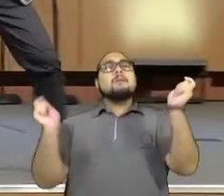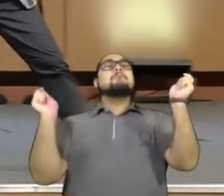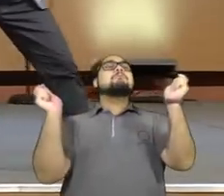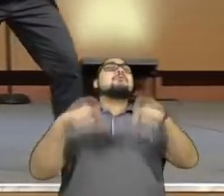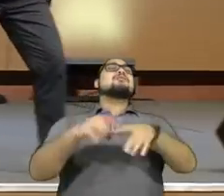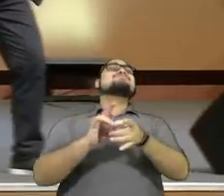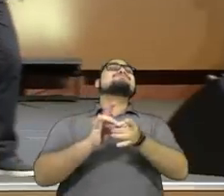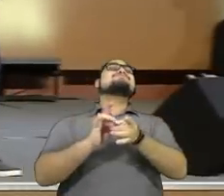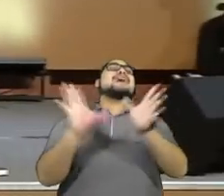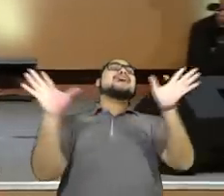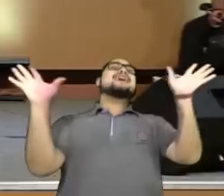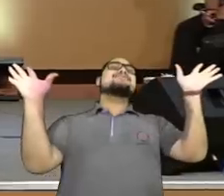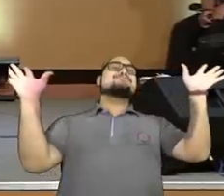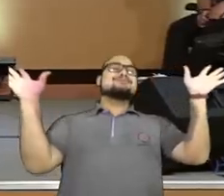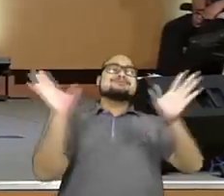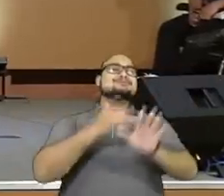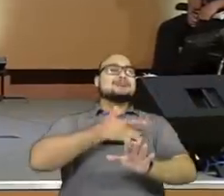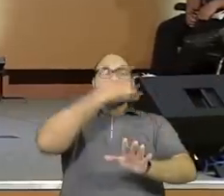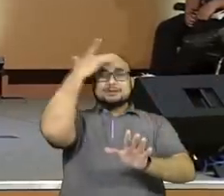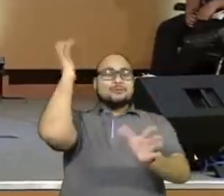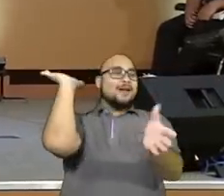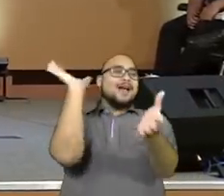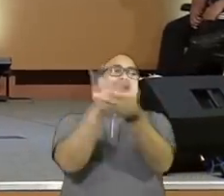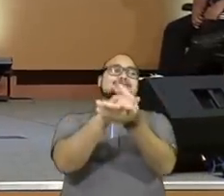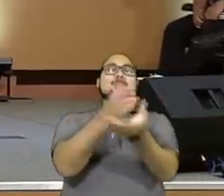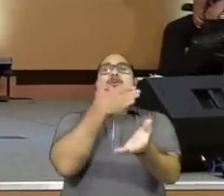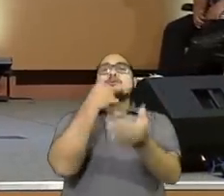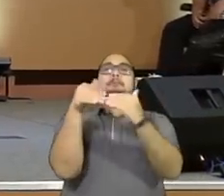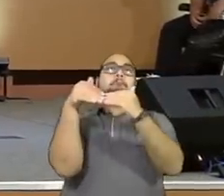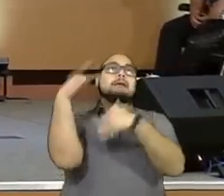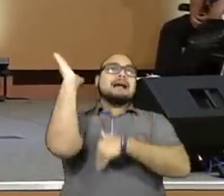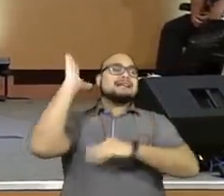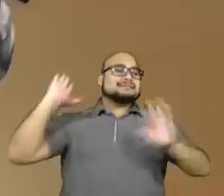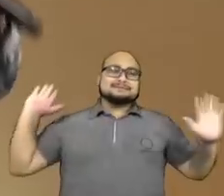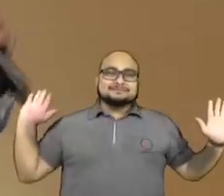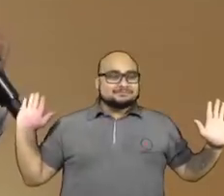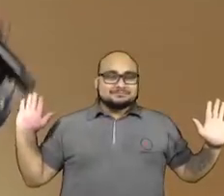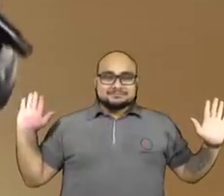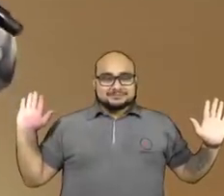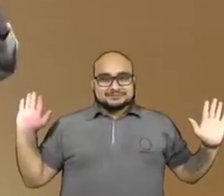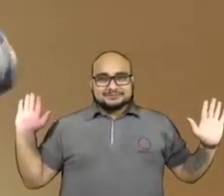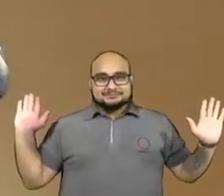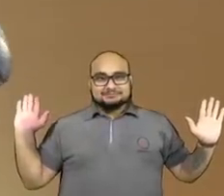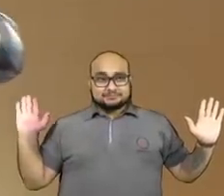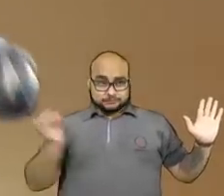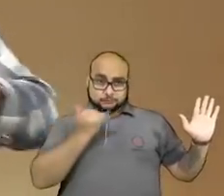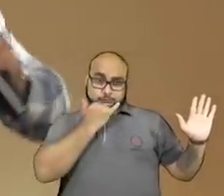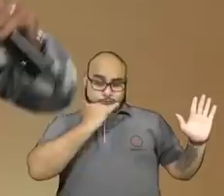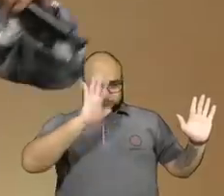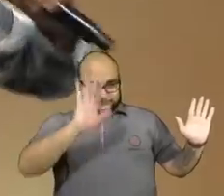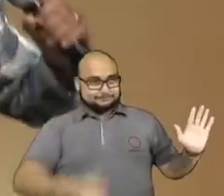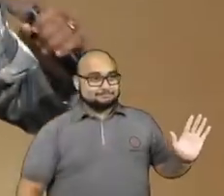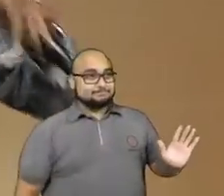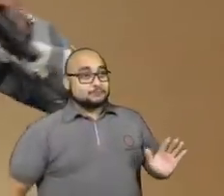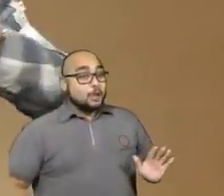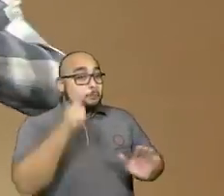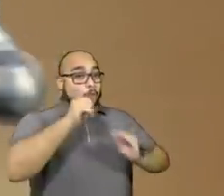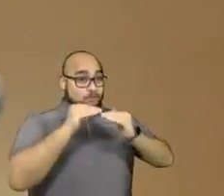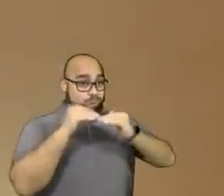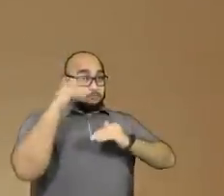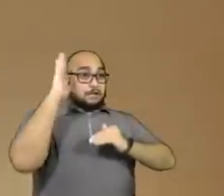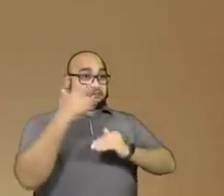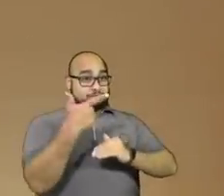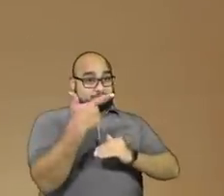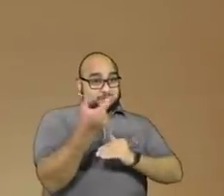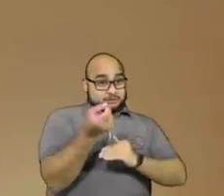aí que casa com um homem mais velho e vai... A mulher é mais velha, 20 anos, e vai